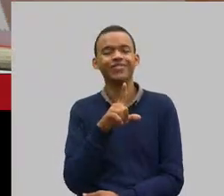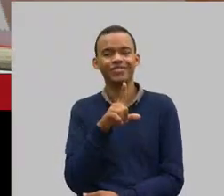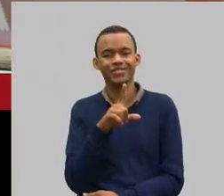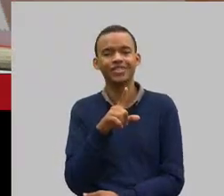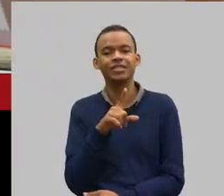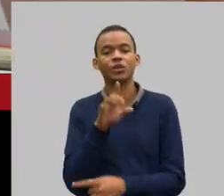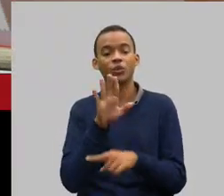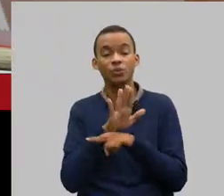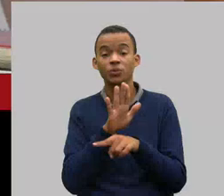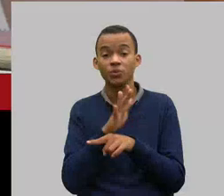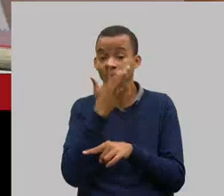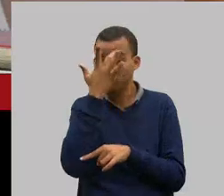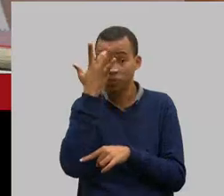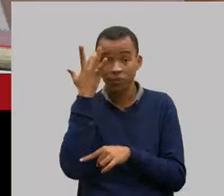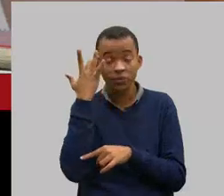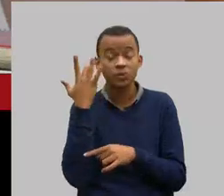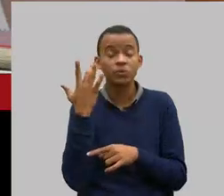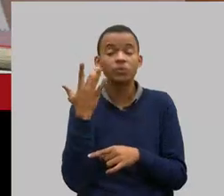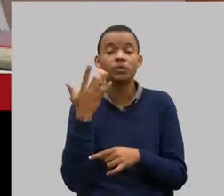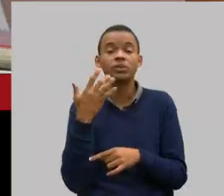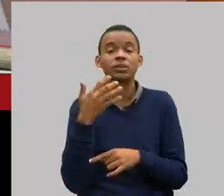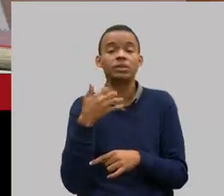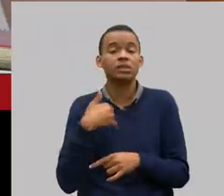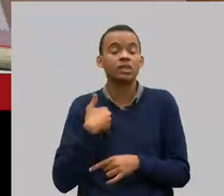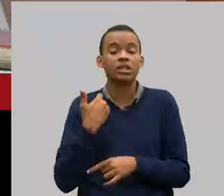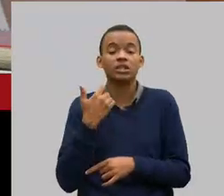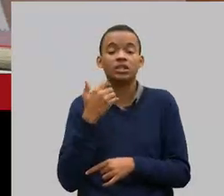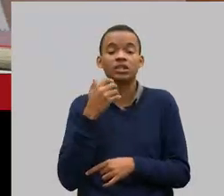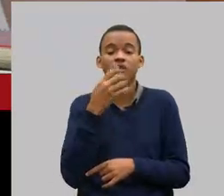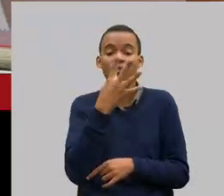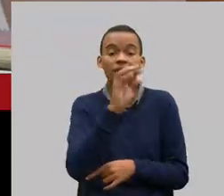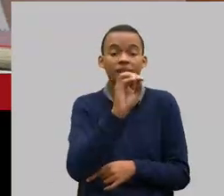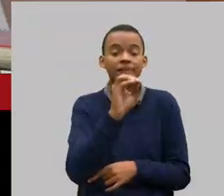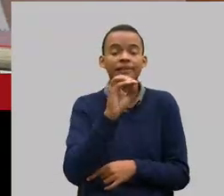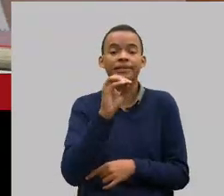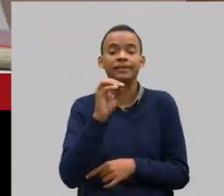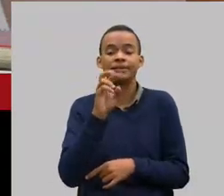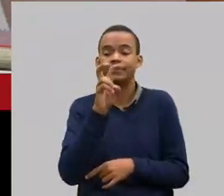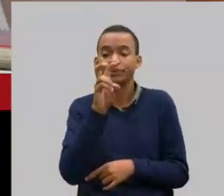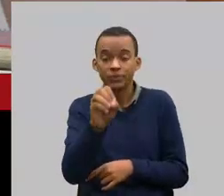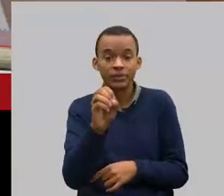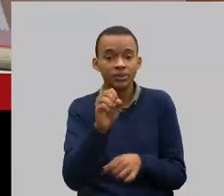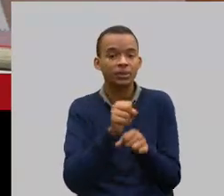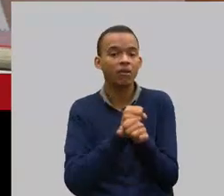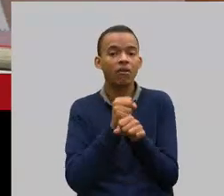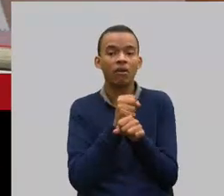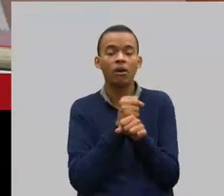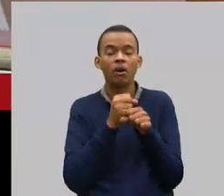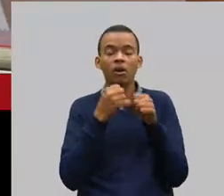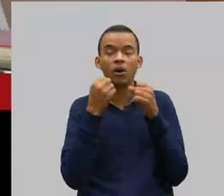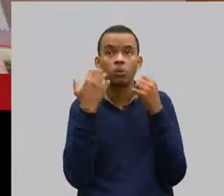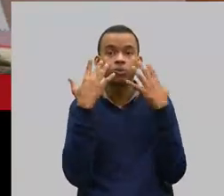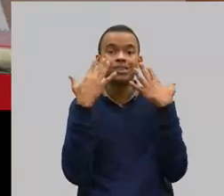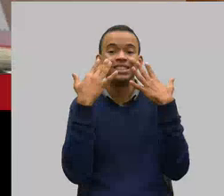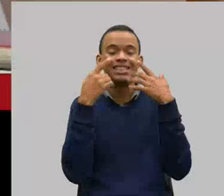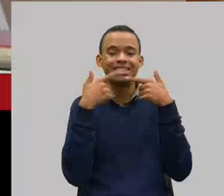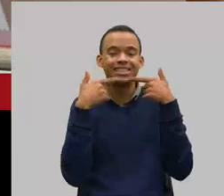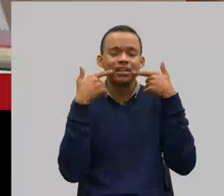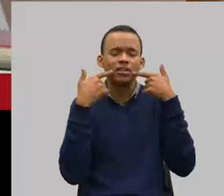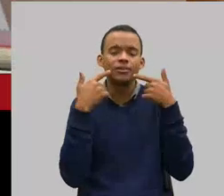anos com alegria no olho só quem tem o prazer e eu até